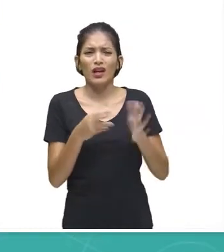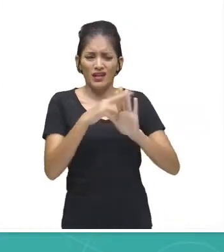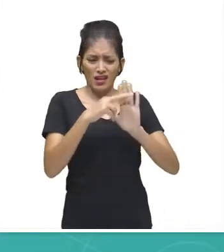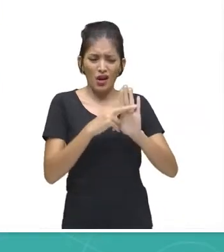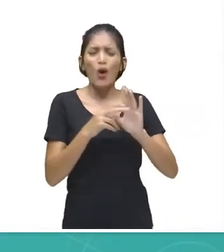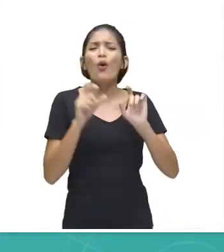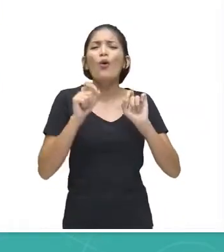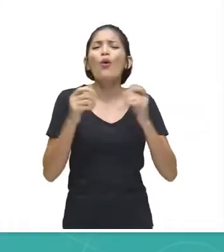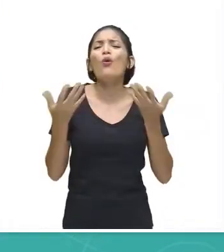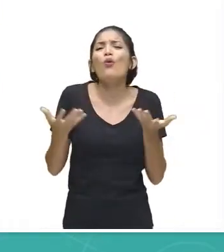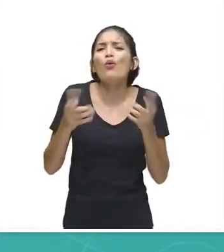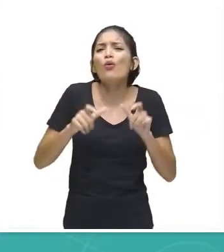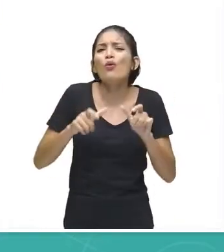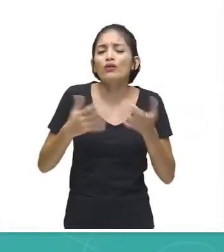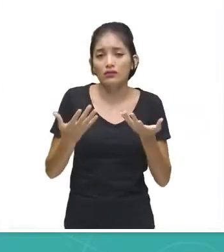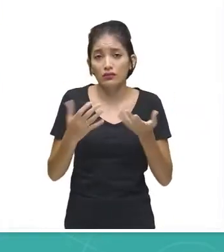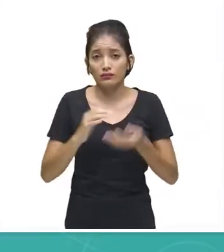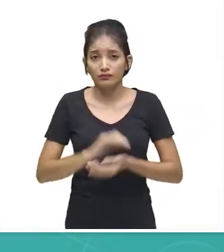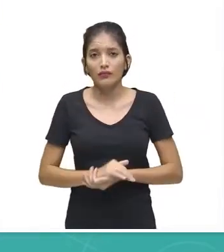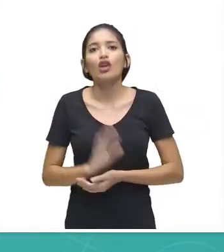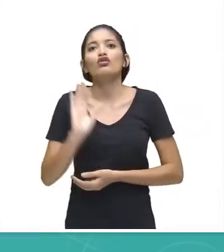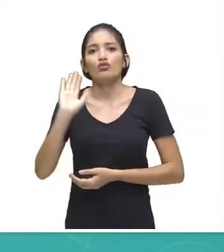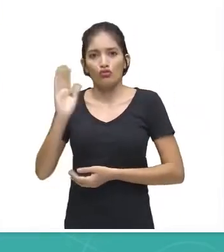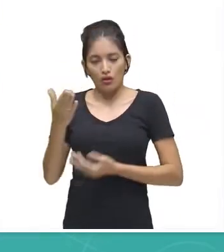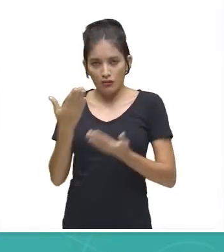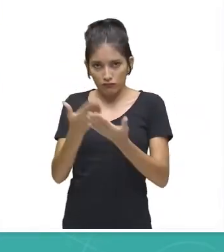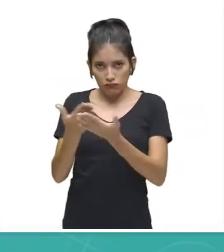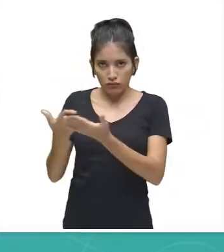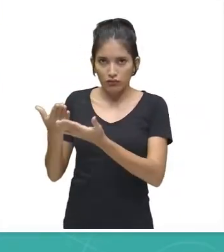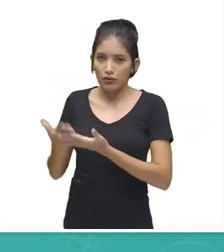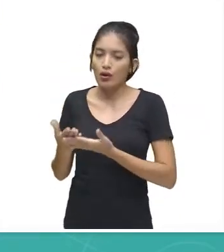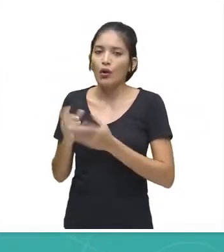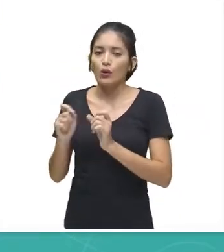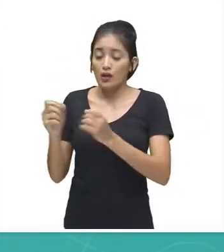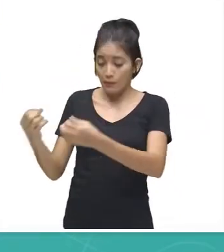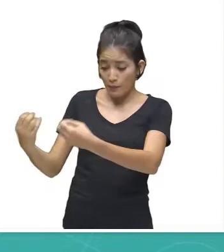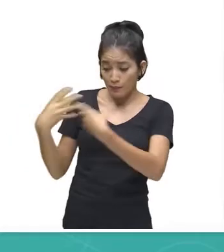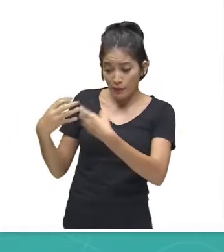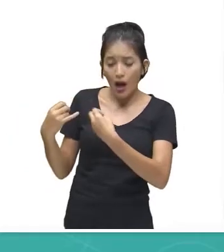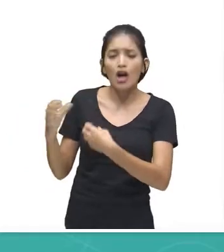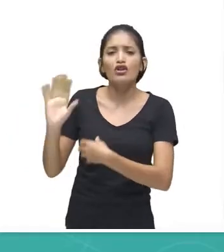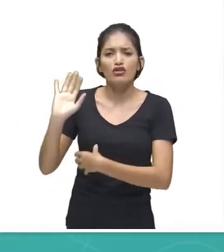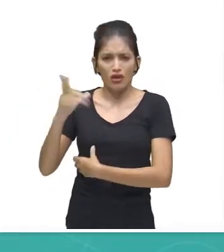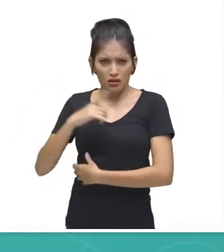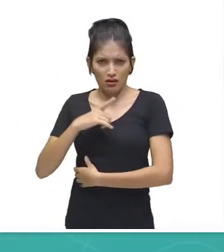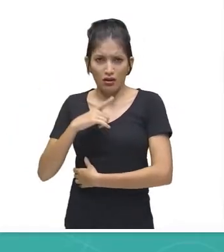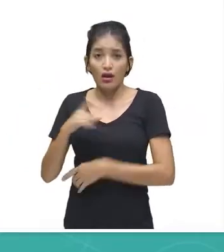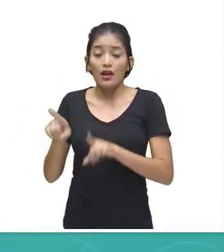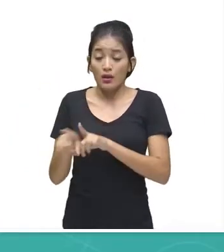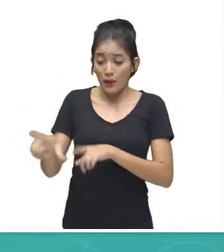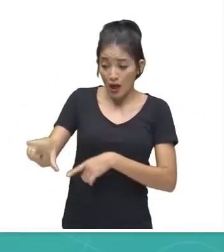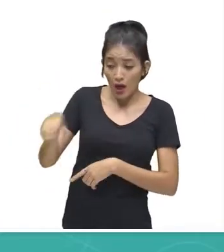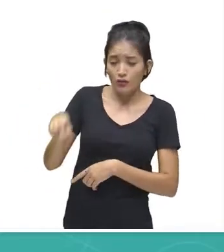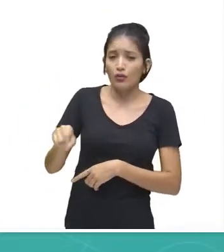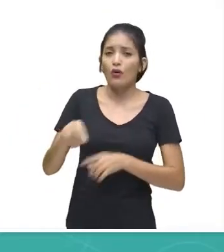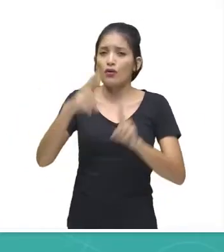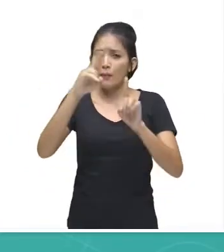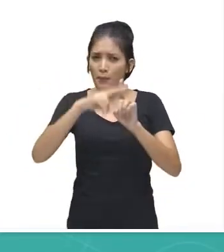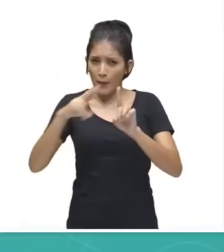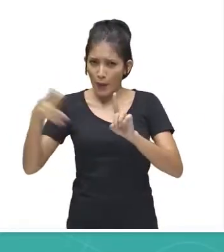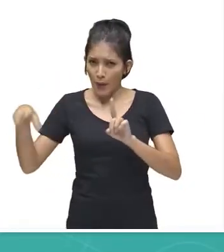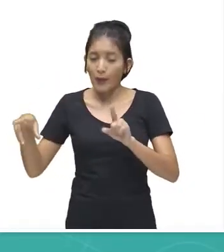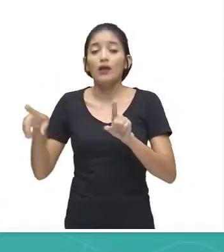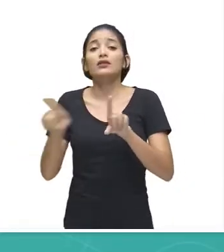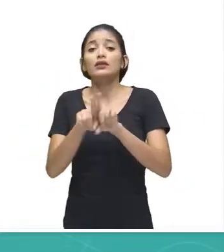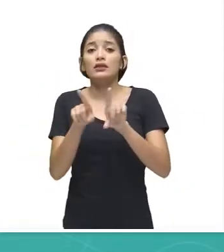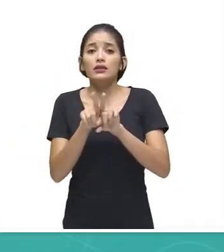saiu? Nós já estudamos sobre a educação que recebemos, já estudamos sobre a nossa escolha religiosa, já estudamos sobre